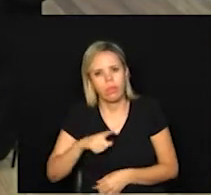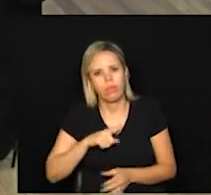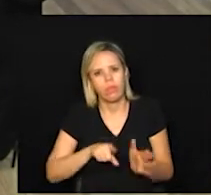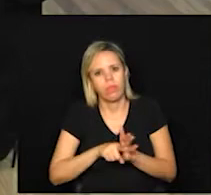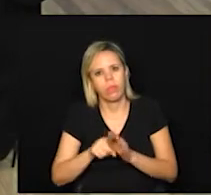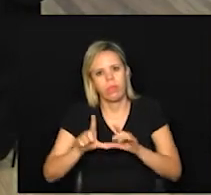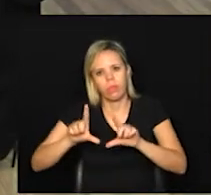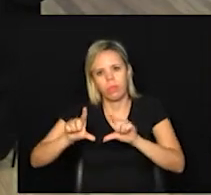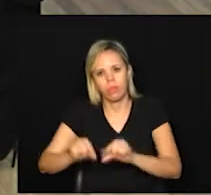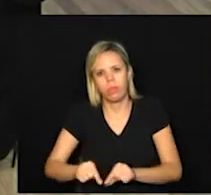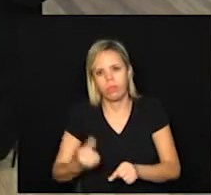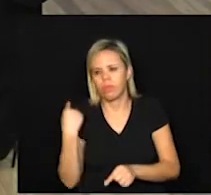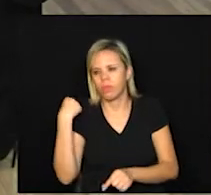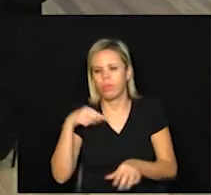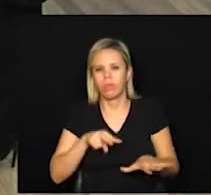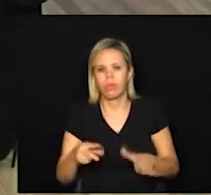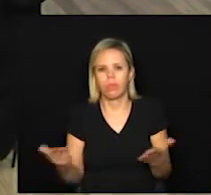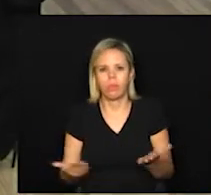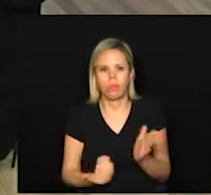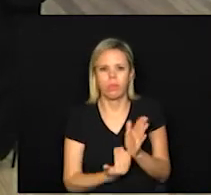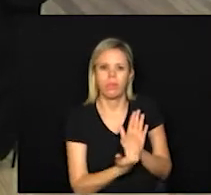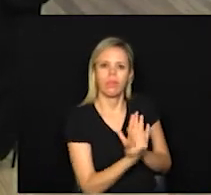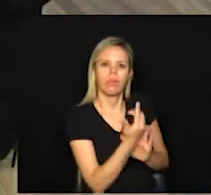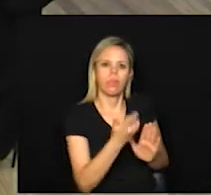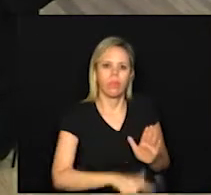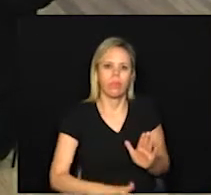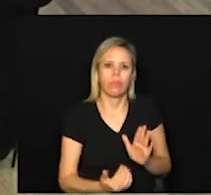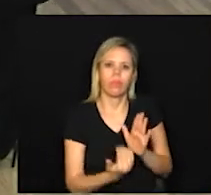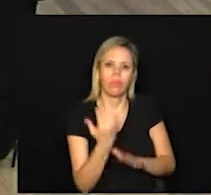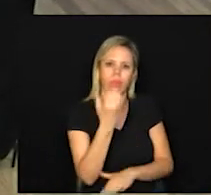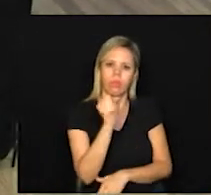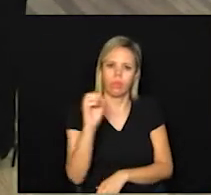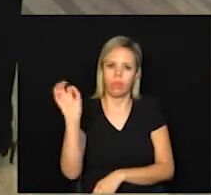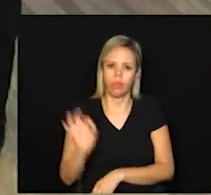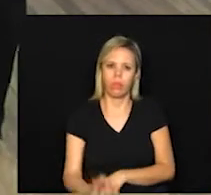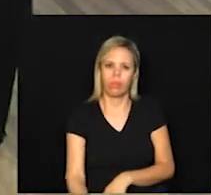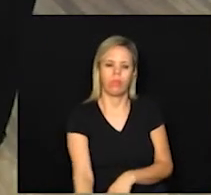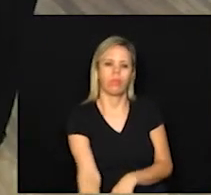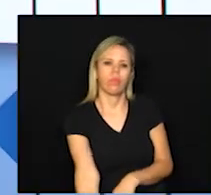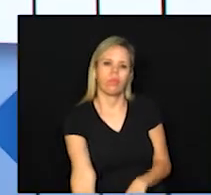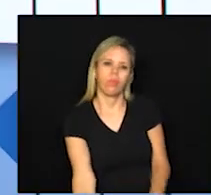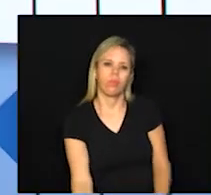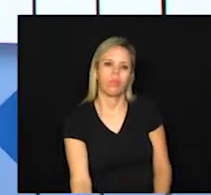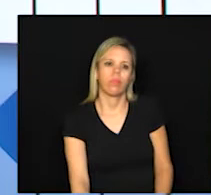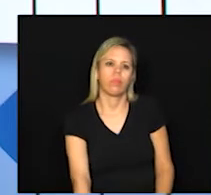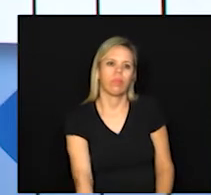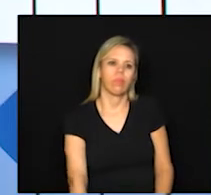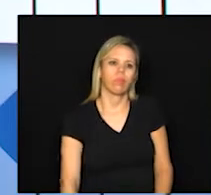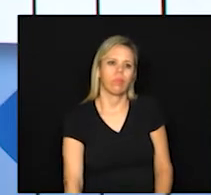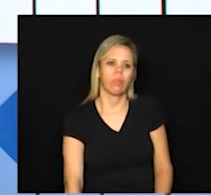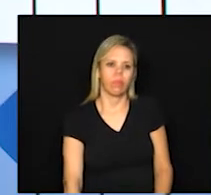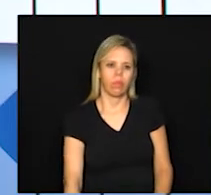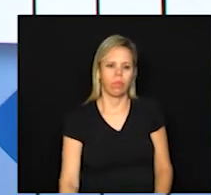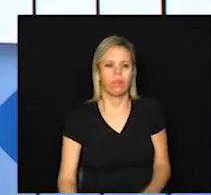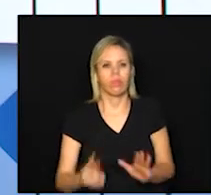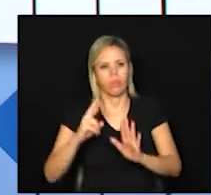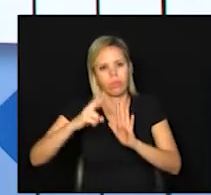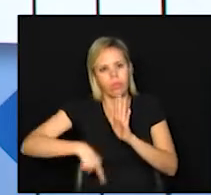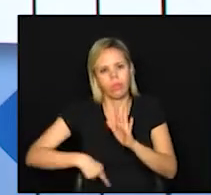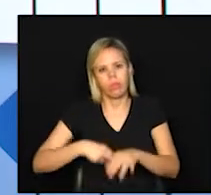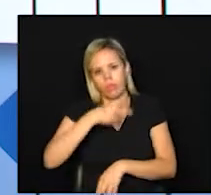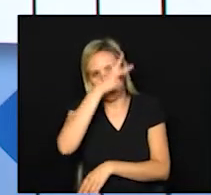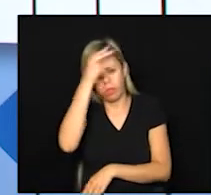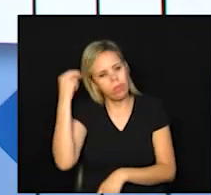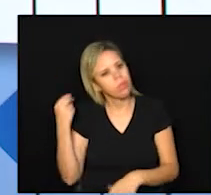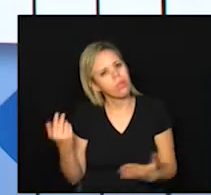uma baixada na última semana, agora a gente volta ao índice acima dos 80%. Olha só, de acordo com o último relatório emitido pela